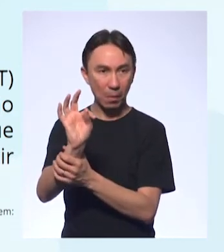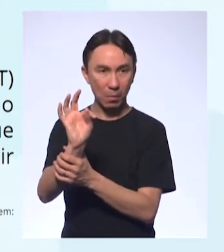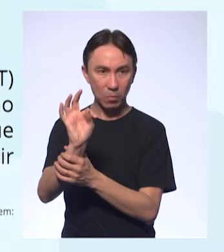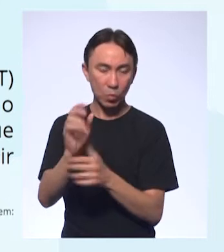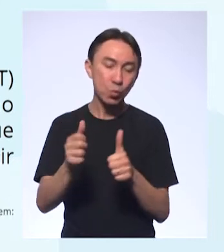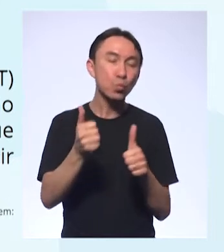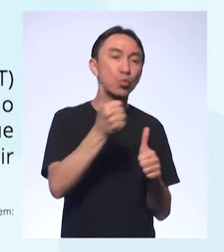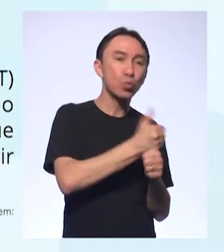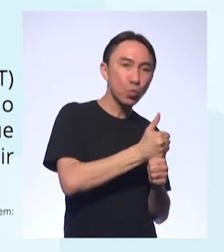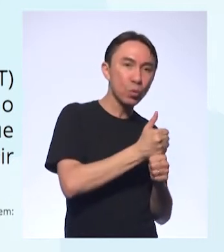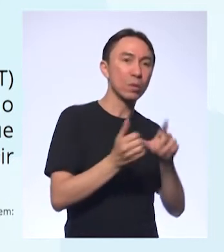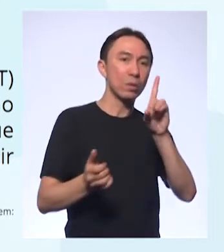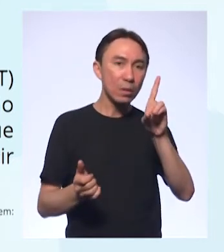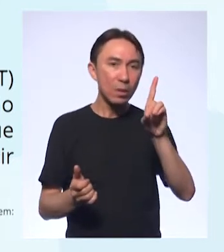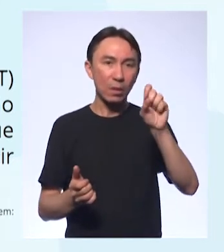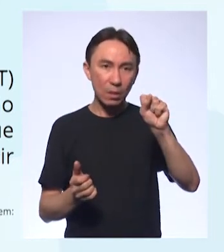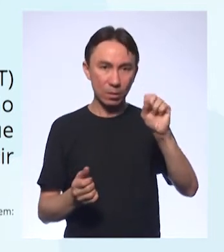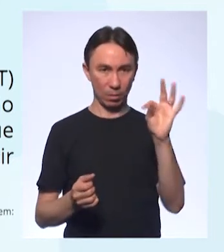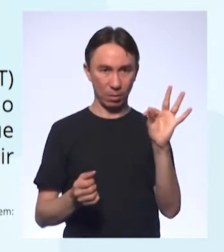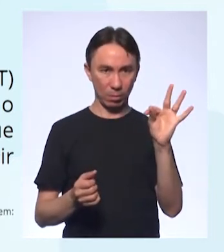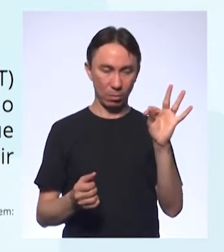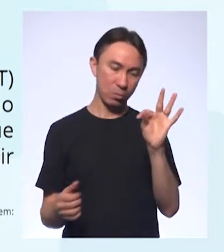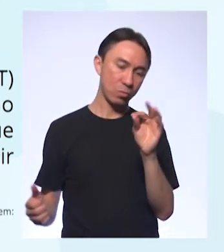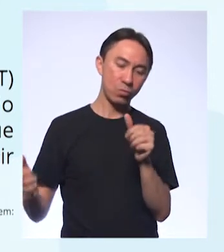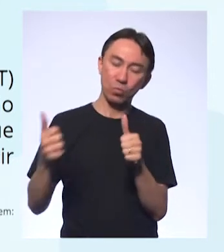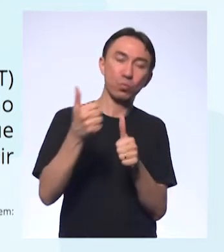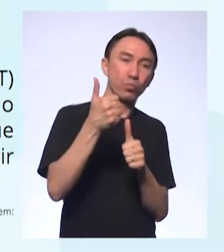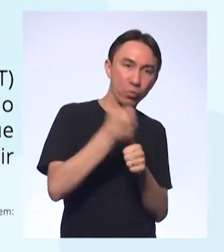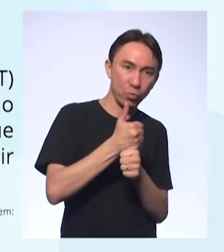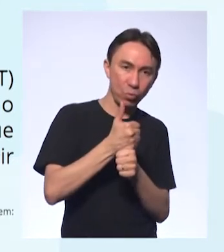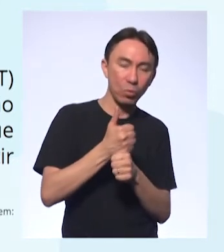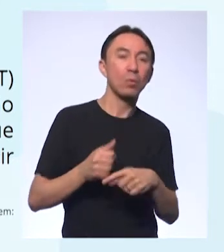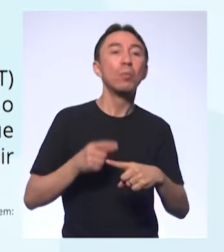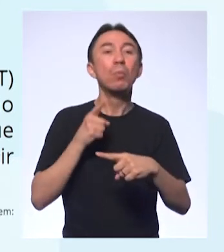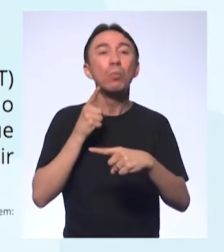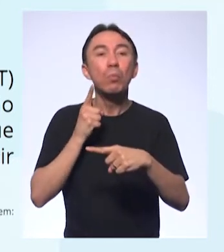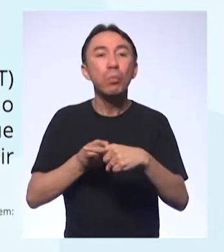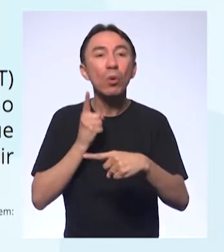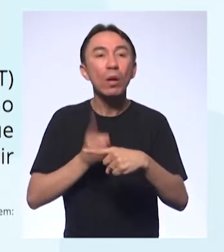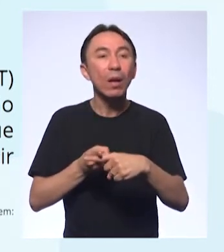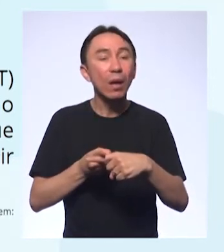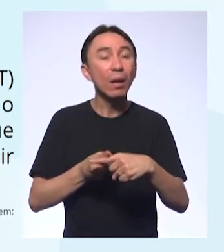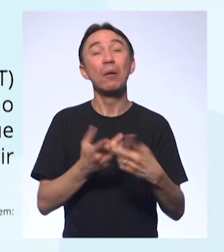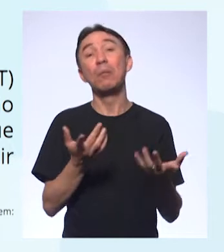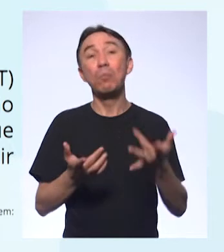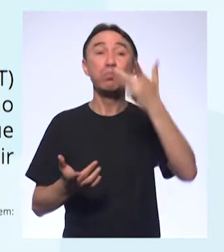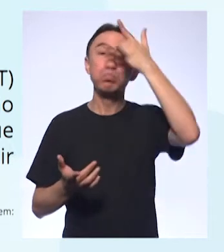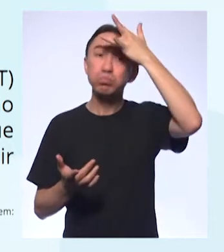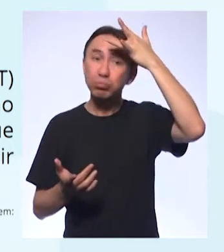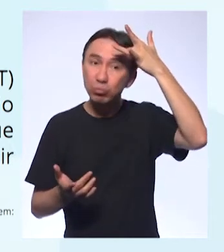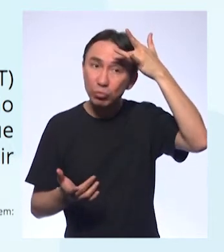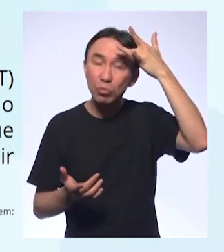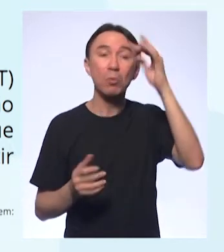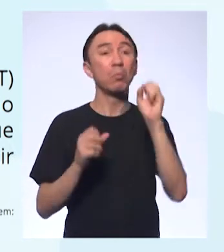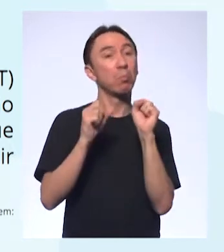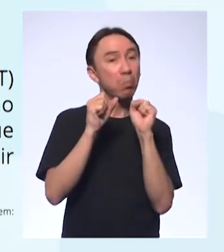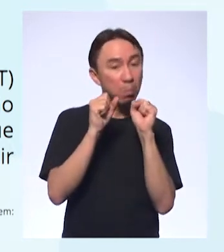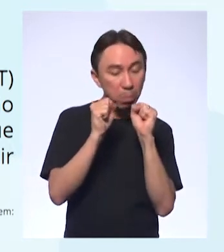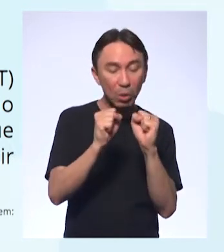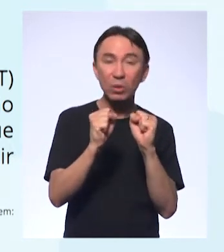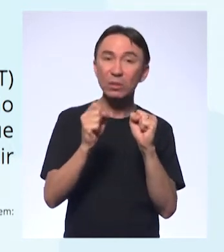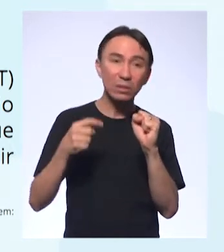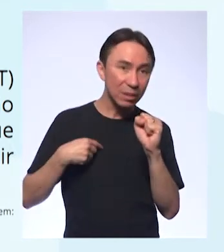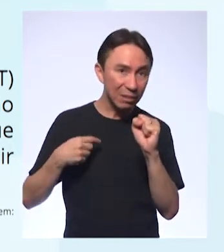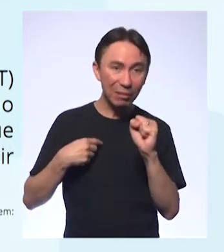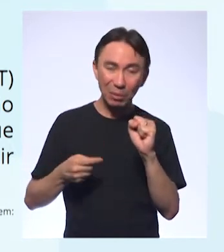substituição à expressão doença sexualmente transmissível, porque destaca a possibilidade de uma pessoa ter e